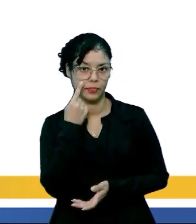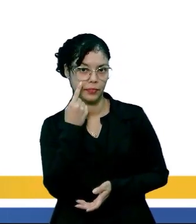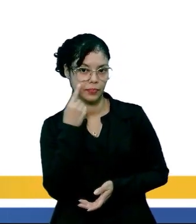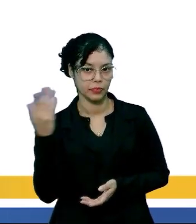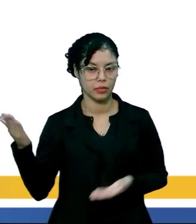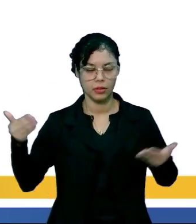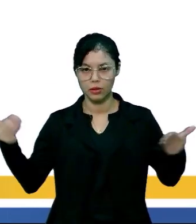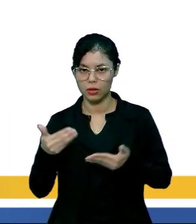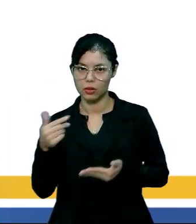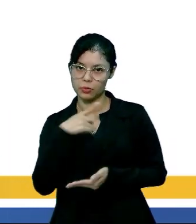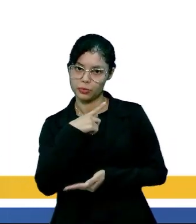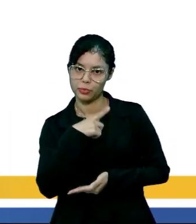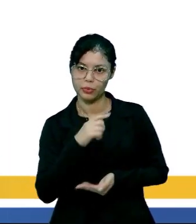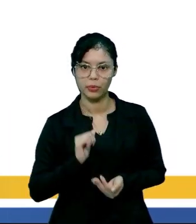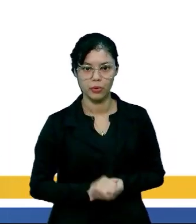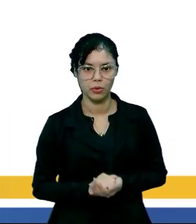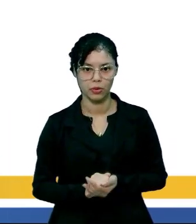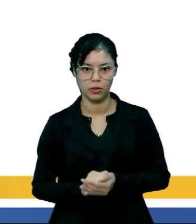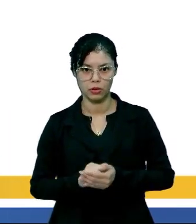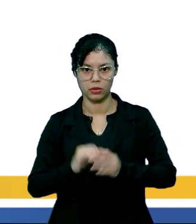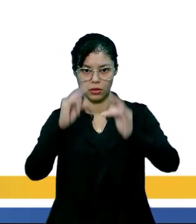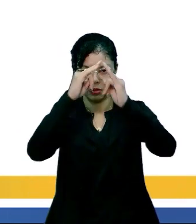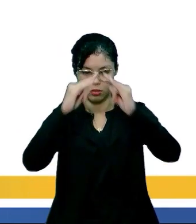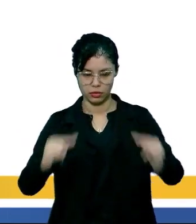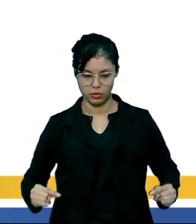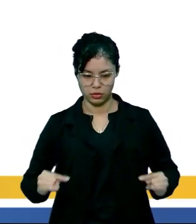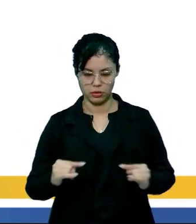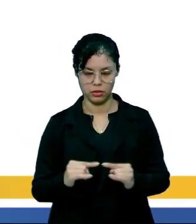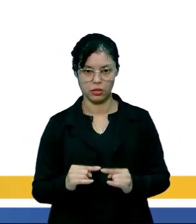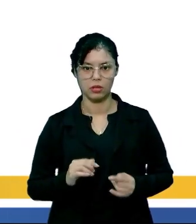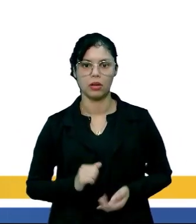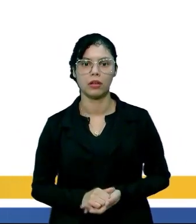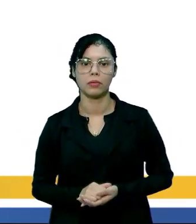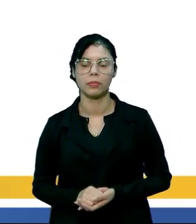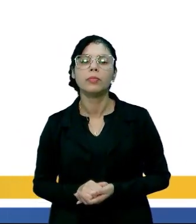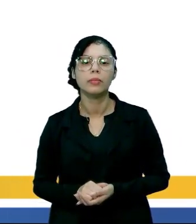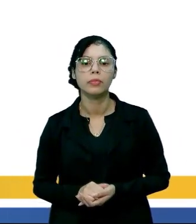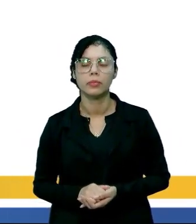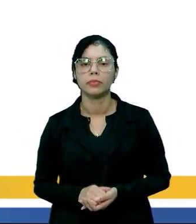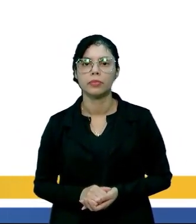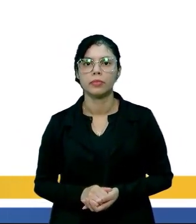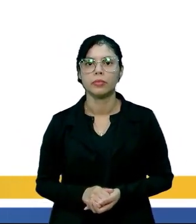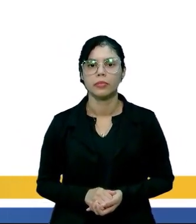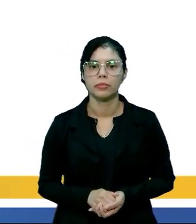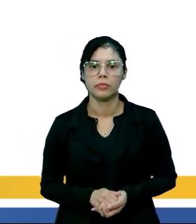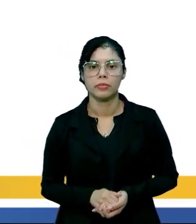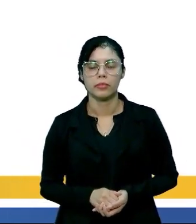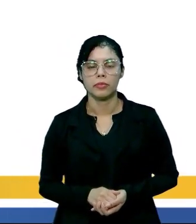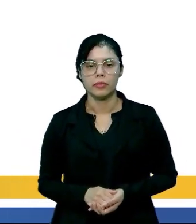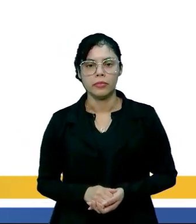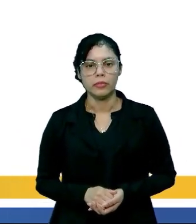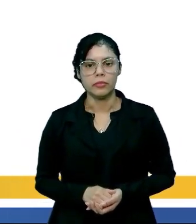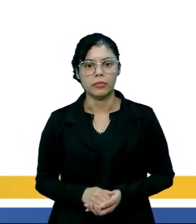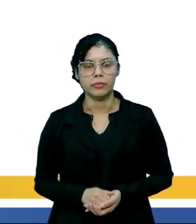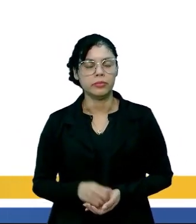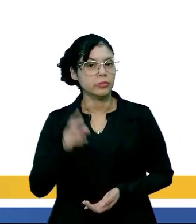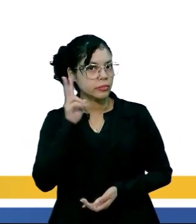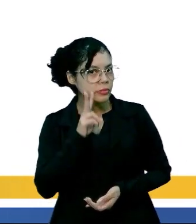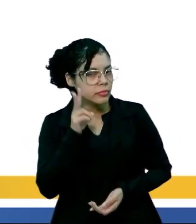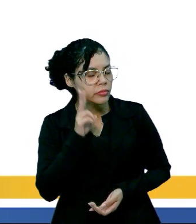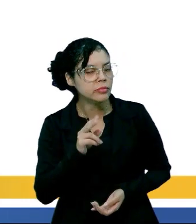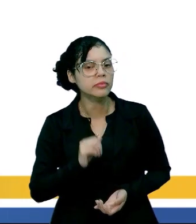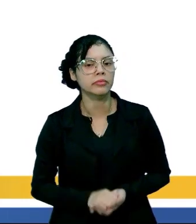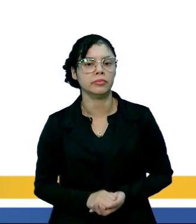aí, agora eu tenho uma pirâmide, até então meio ainda incompleta. Mas